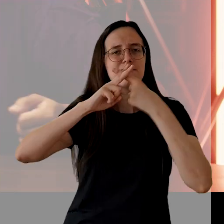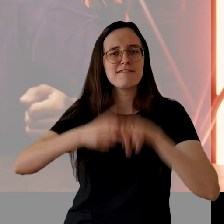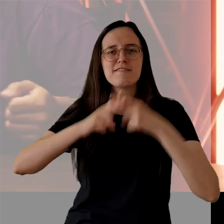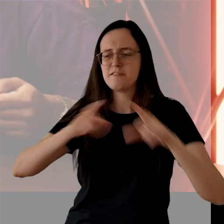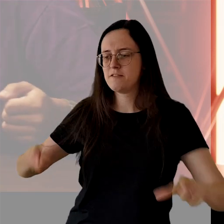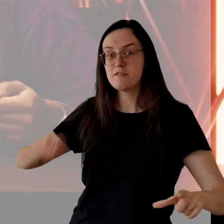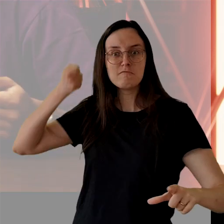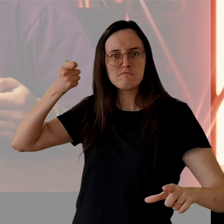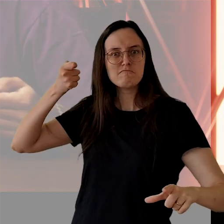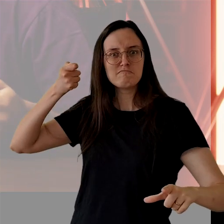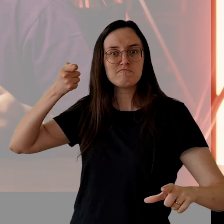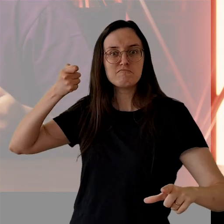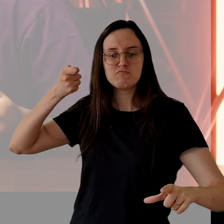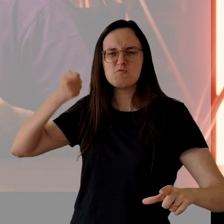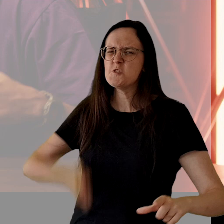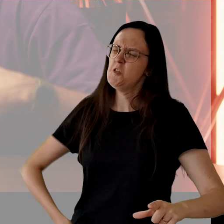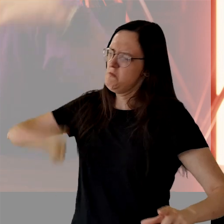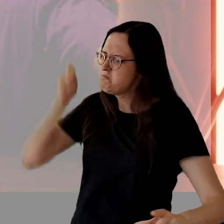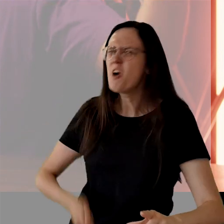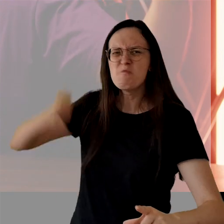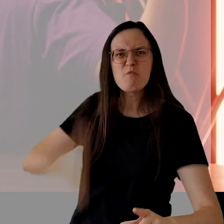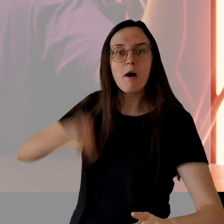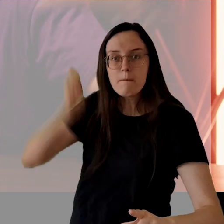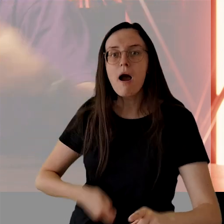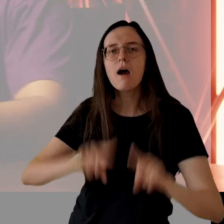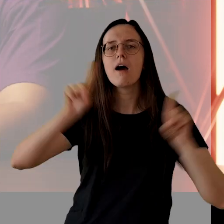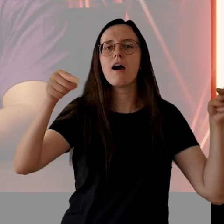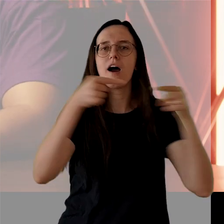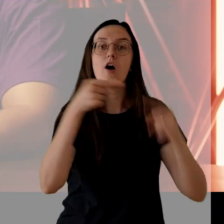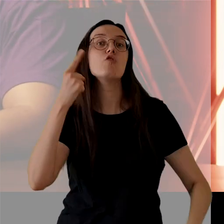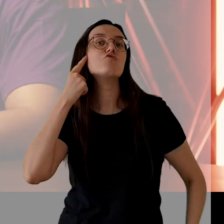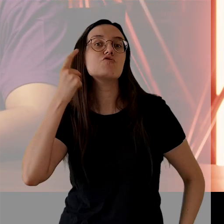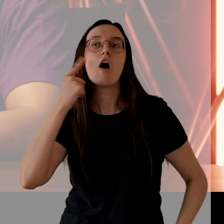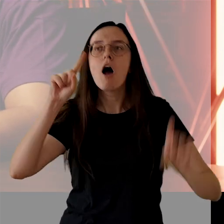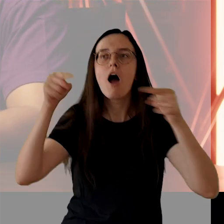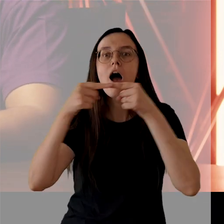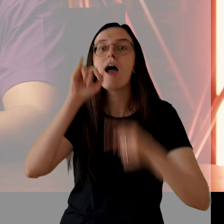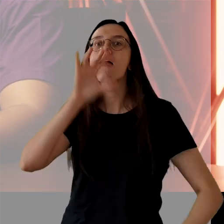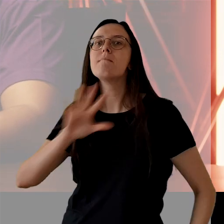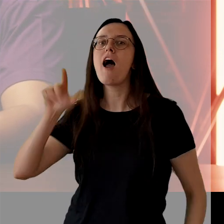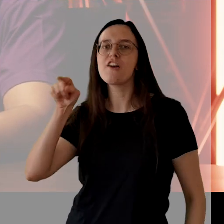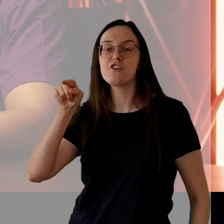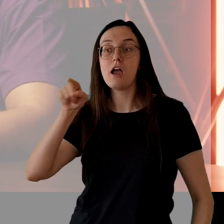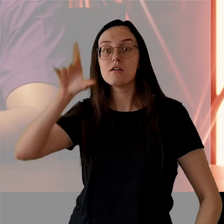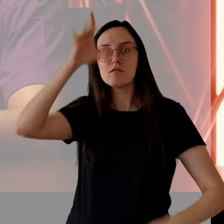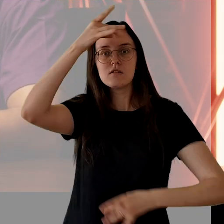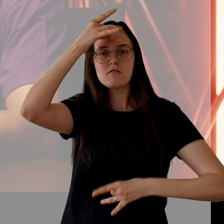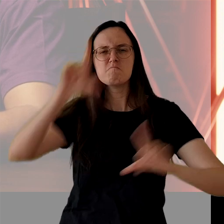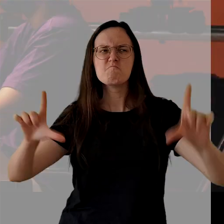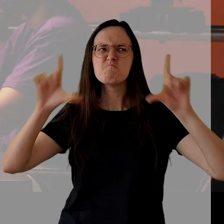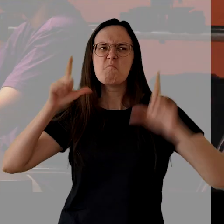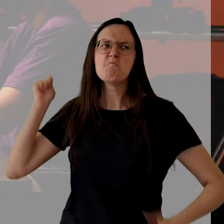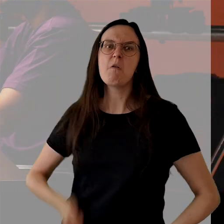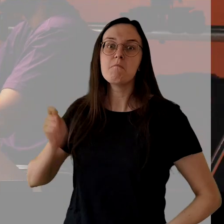pesadona, e sentou a mão ali, sabe? Isso cresceu, consequentemente o personagem ganhou um outro